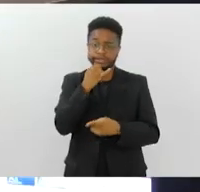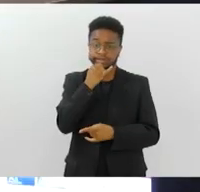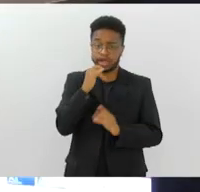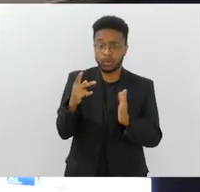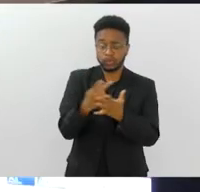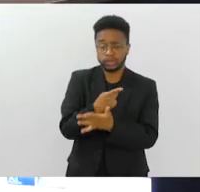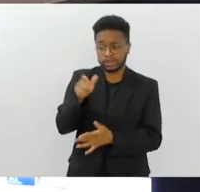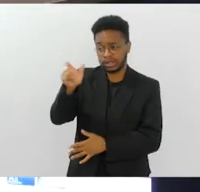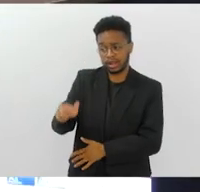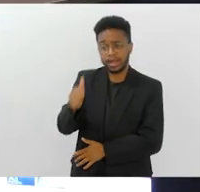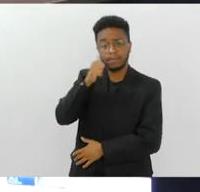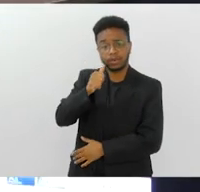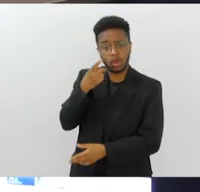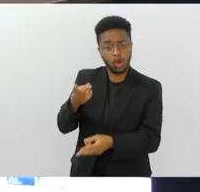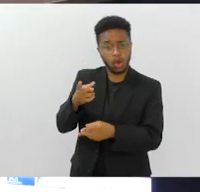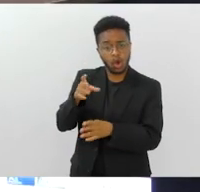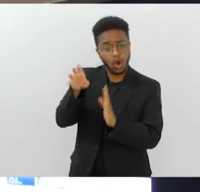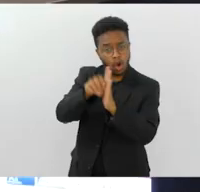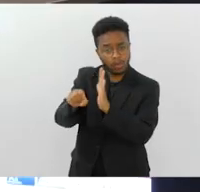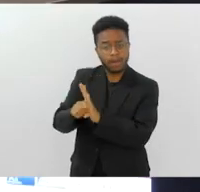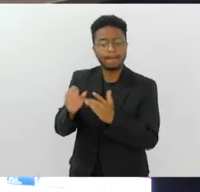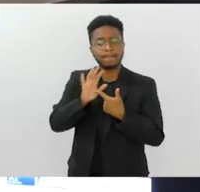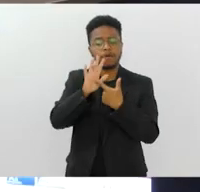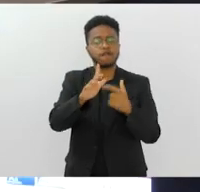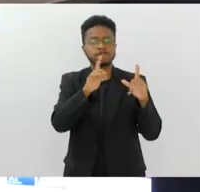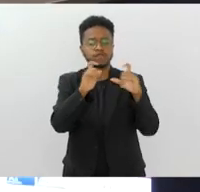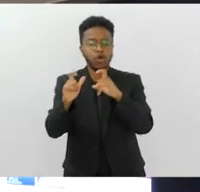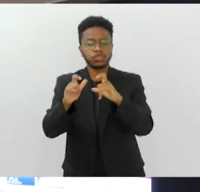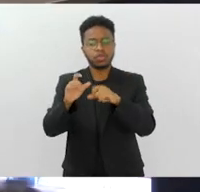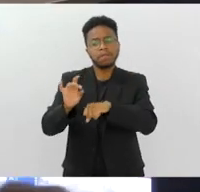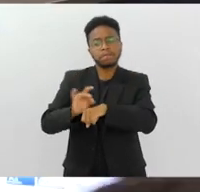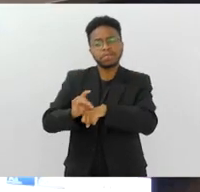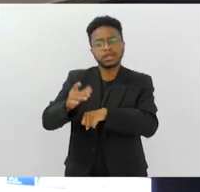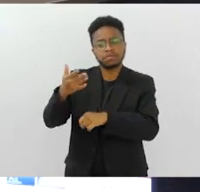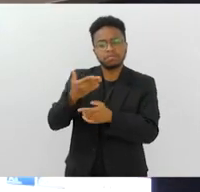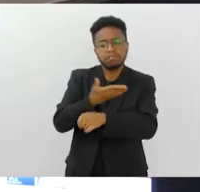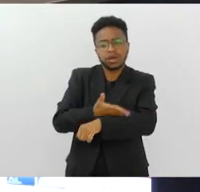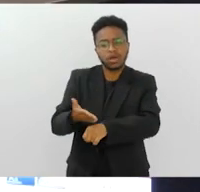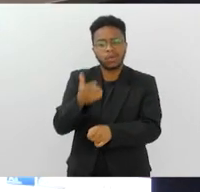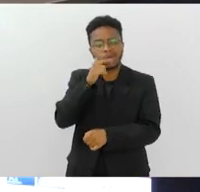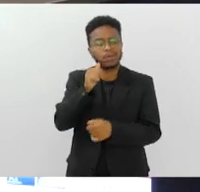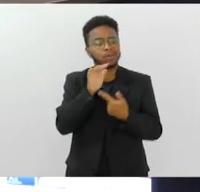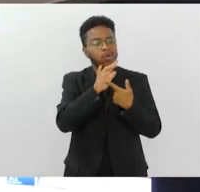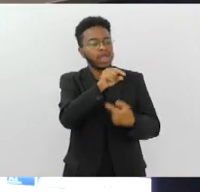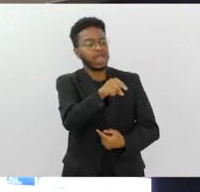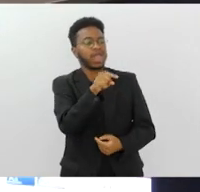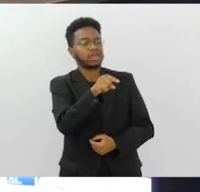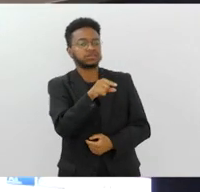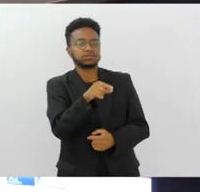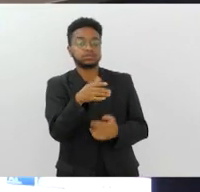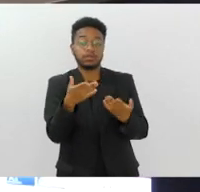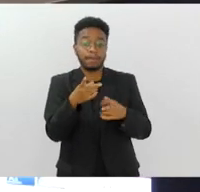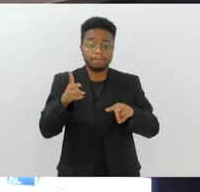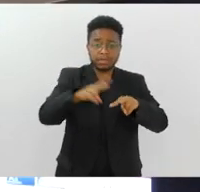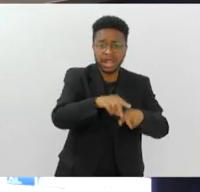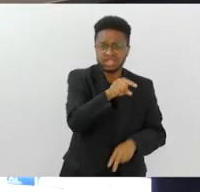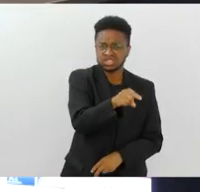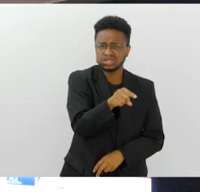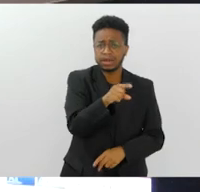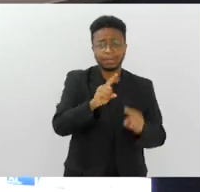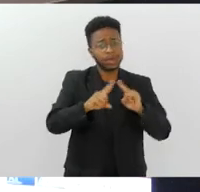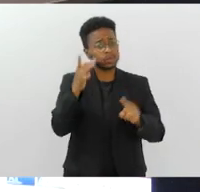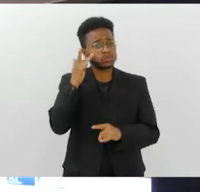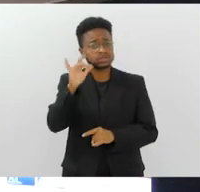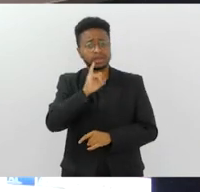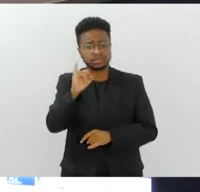mostram para ela foto em preto e branco e aponta o dedo foi esse aqui vão lá e prendem o sujeito não sabem se ele